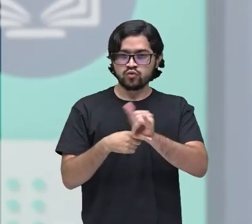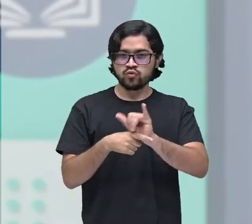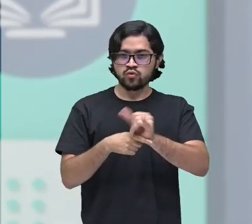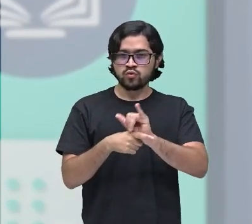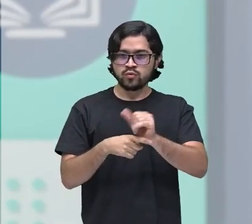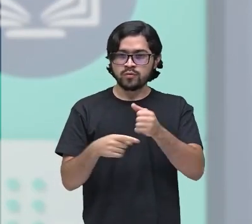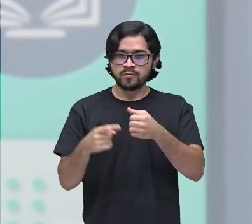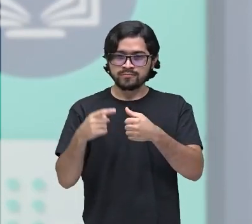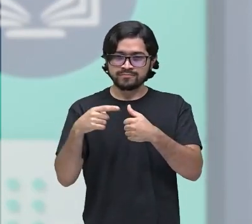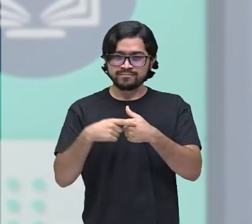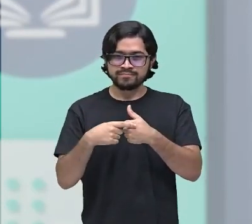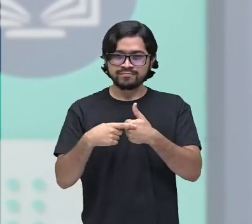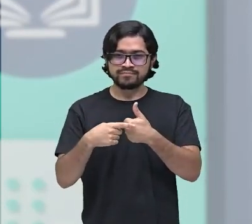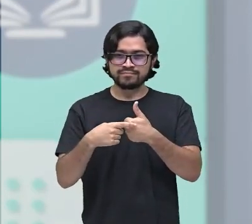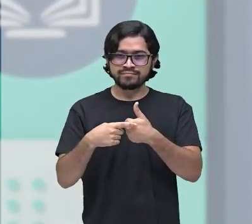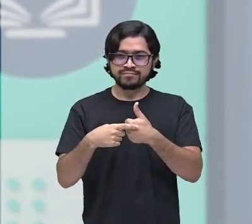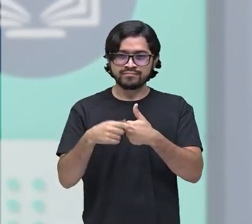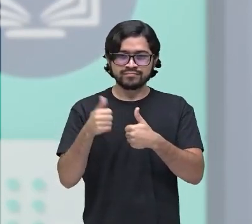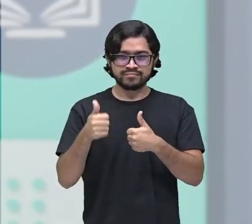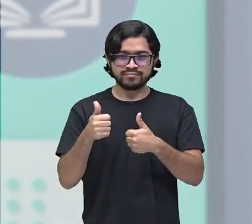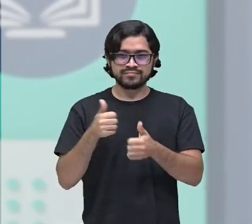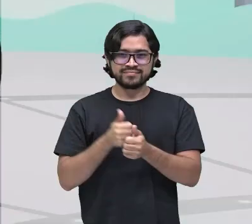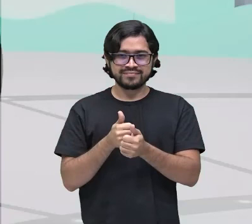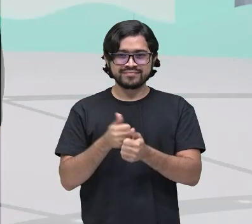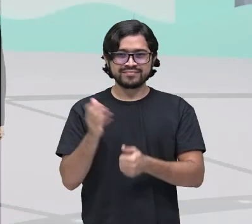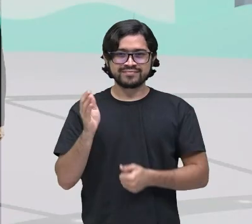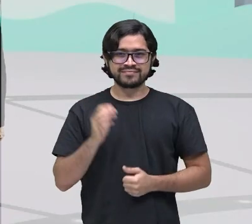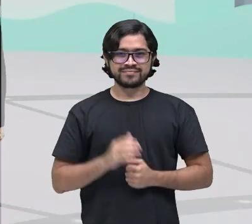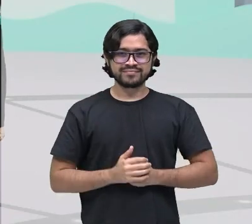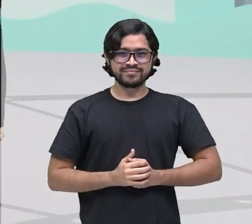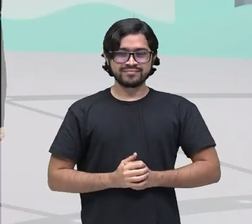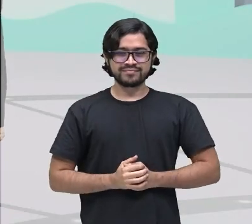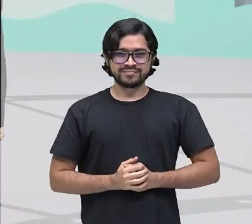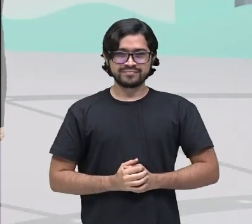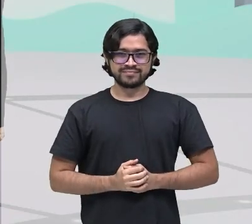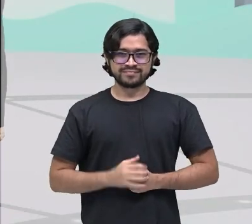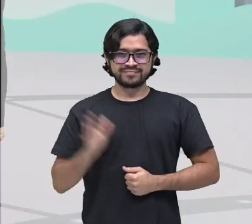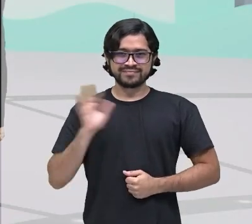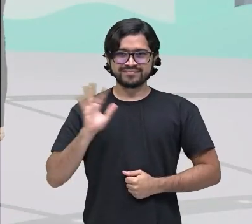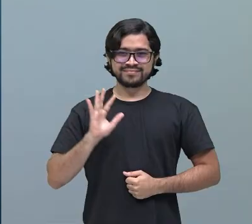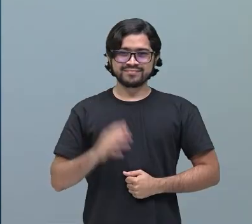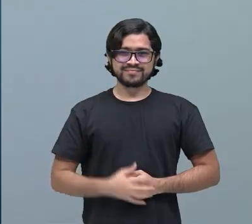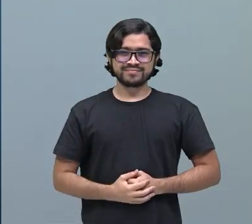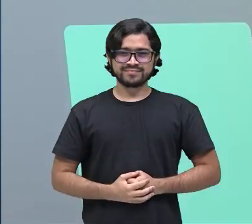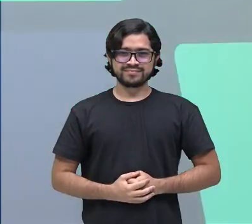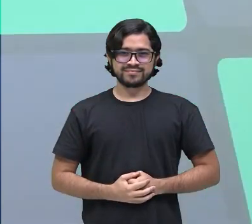sigam o nosso @Contraturno Digital. Então, até mais!